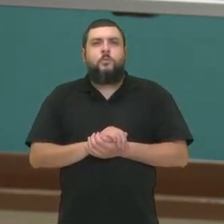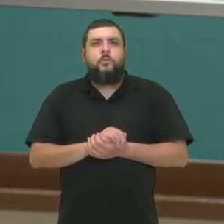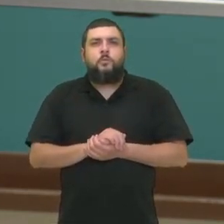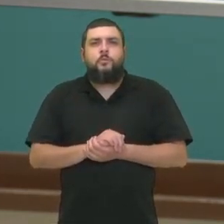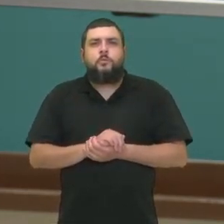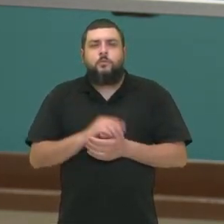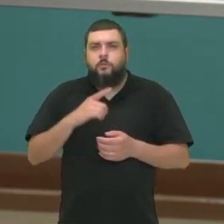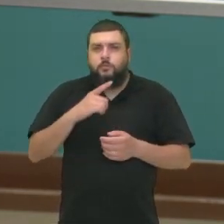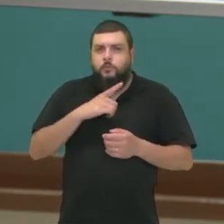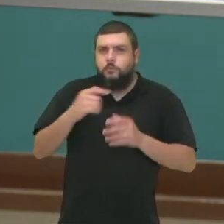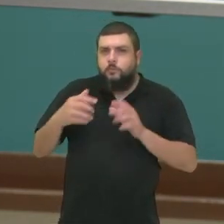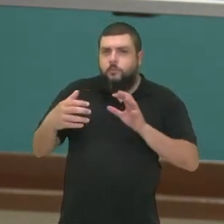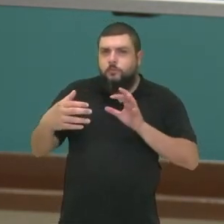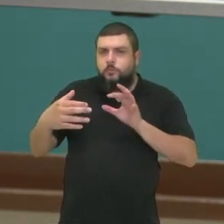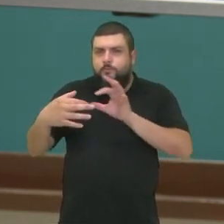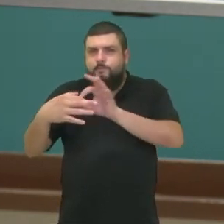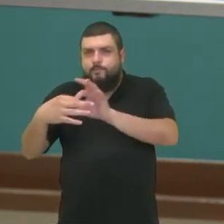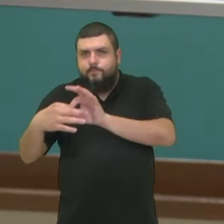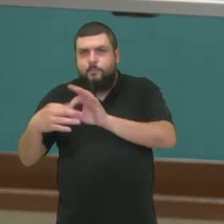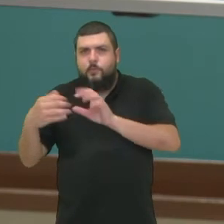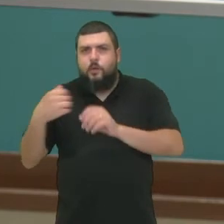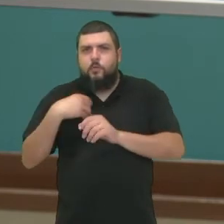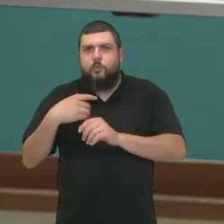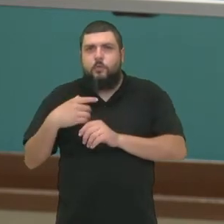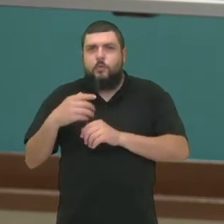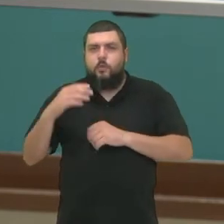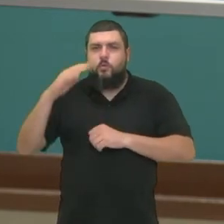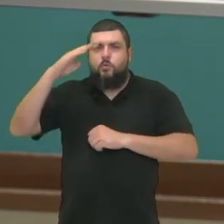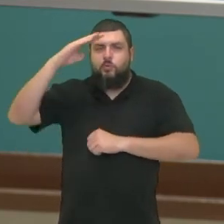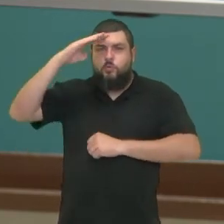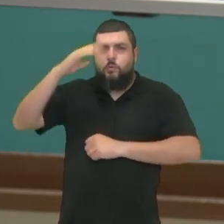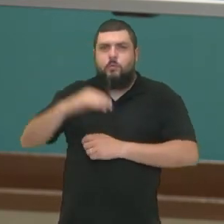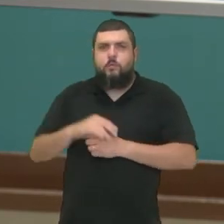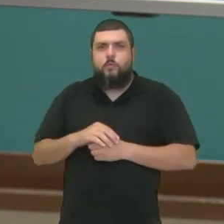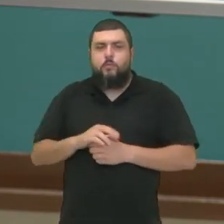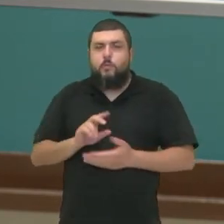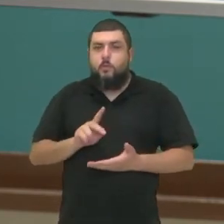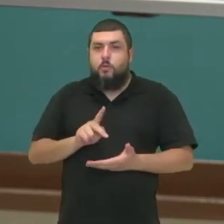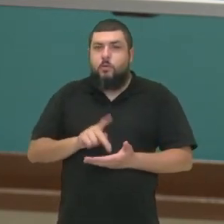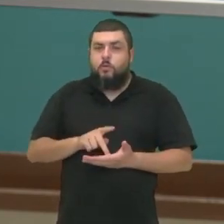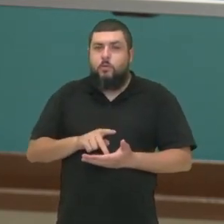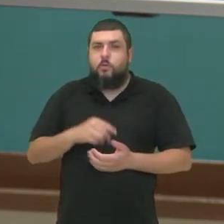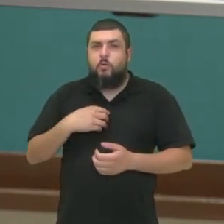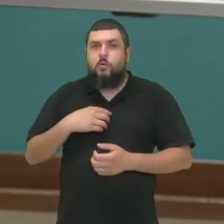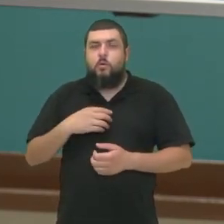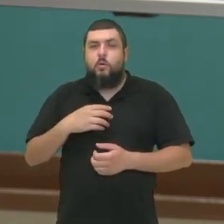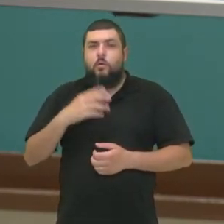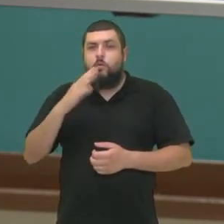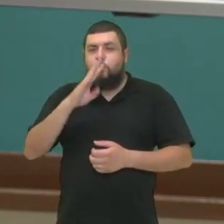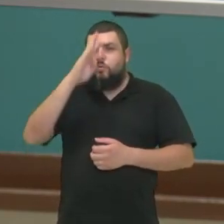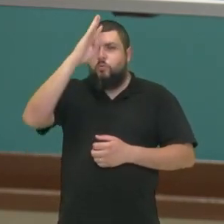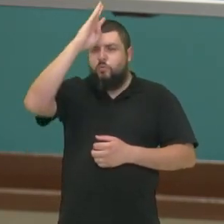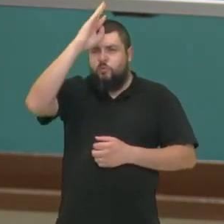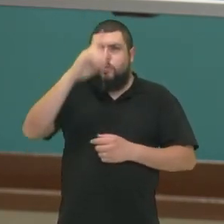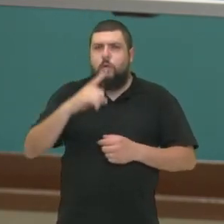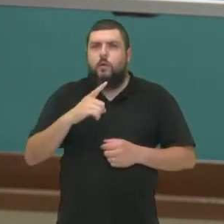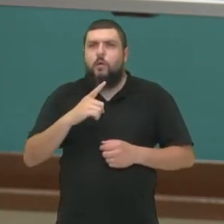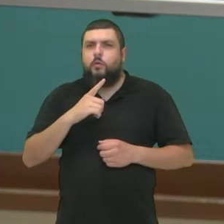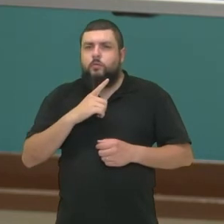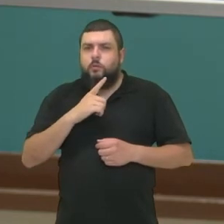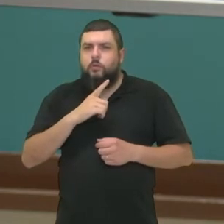a força do exército, o exército romano era muito temido, muito organizado, com tecnologias, com máquinas de